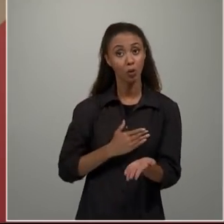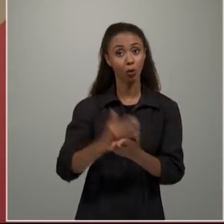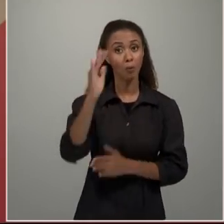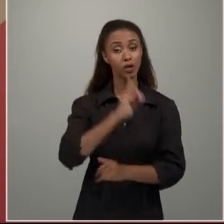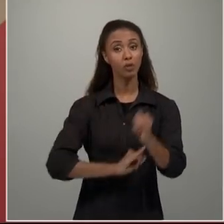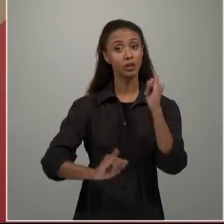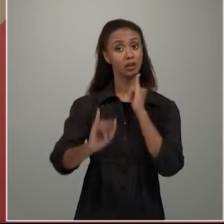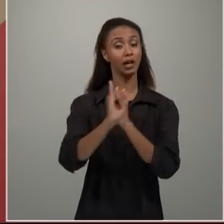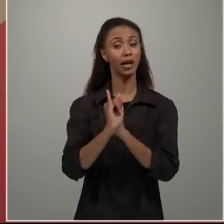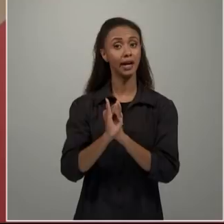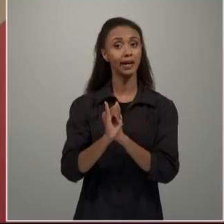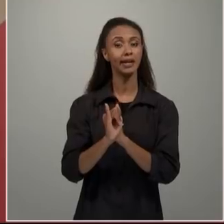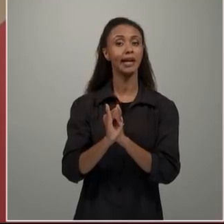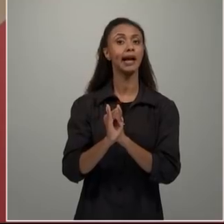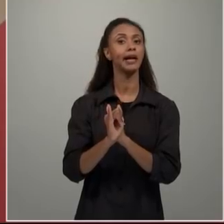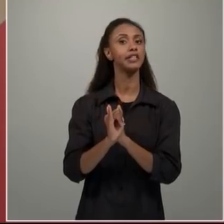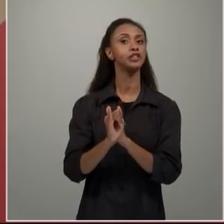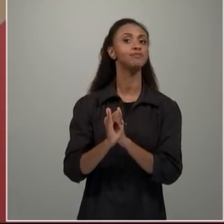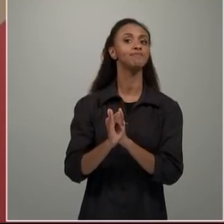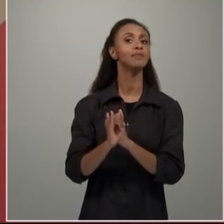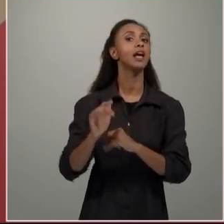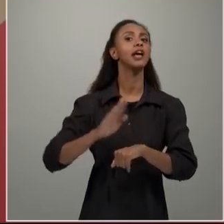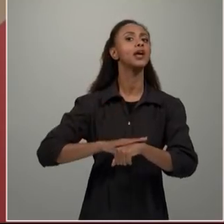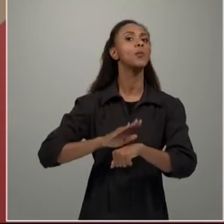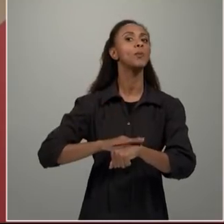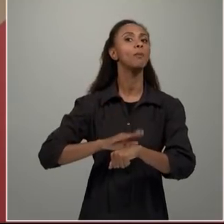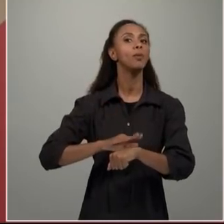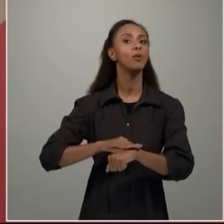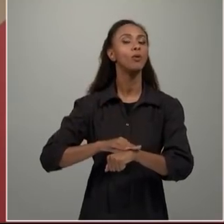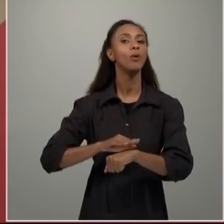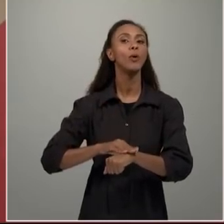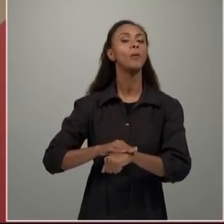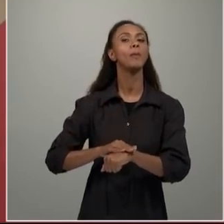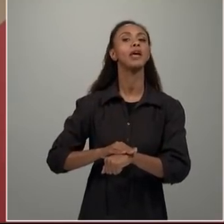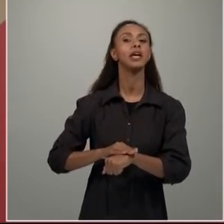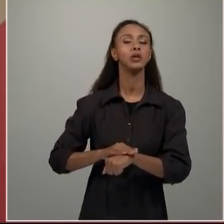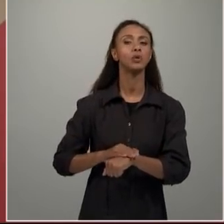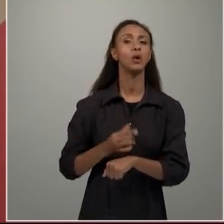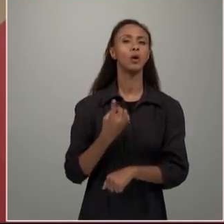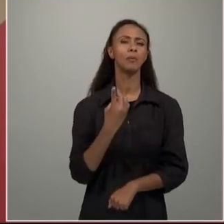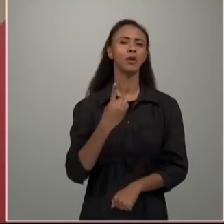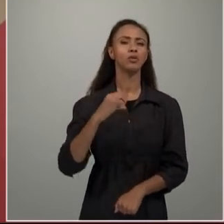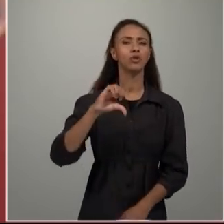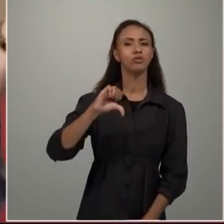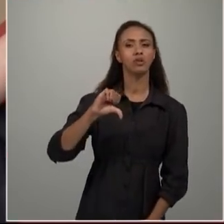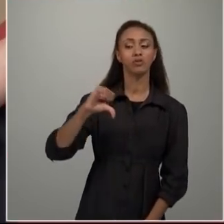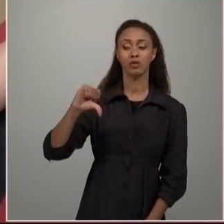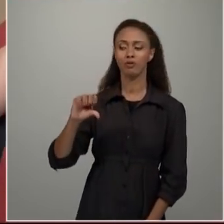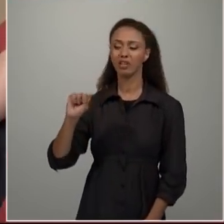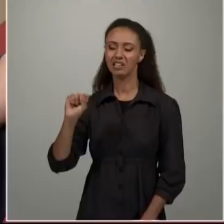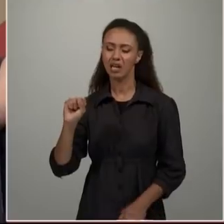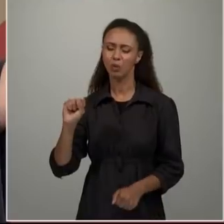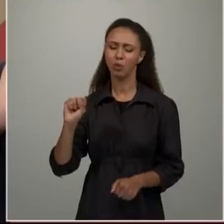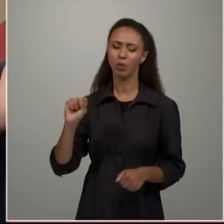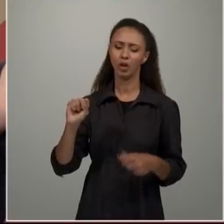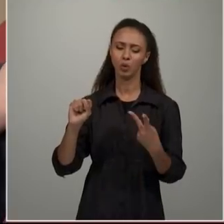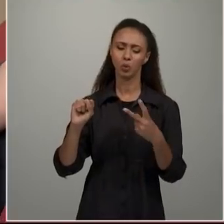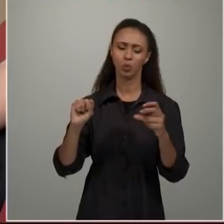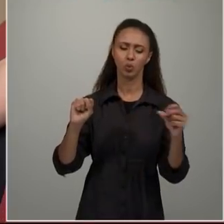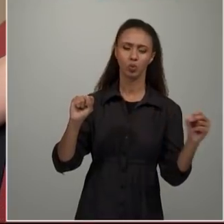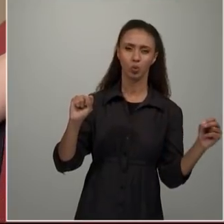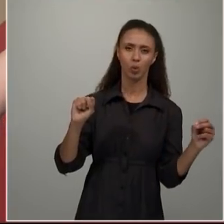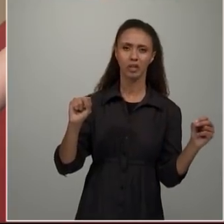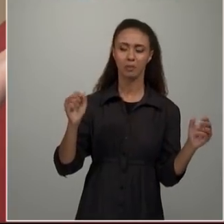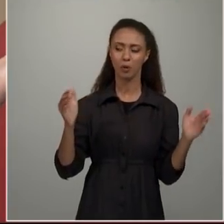um pouco melhor a partir de 98 vamos colocar ali alguns anos 2000 que a gente comece a abrir os nossos horizontes para o